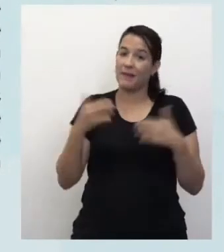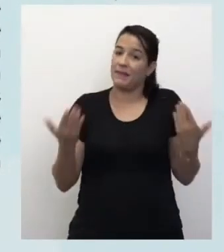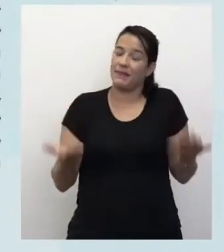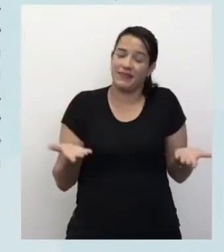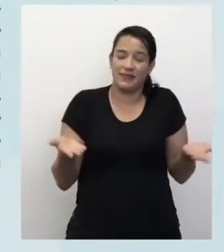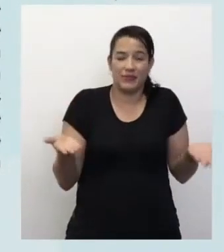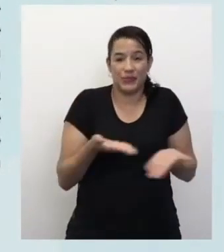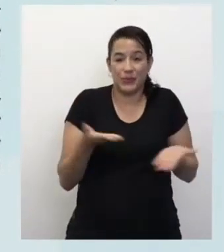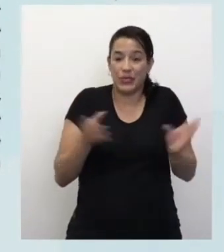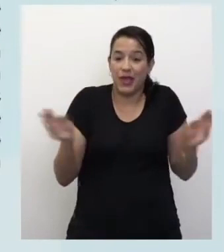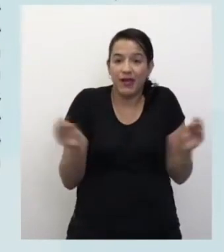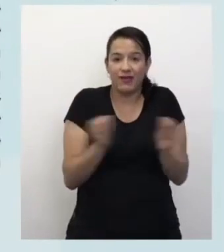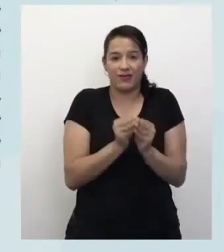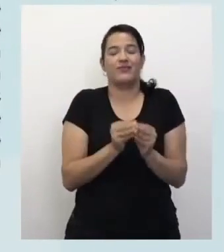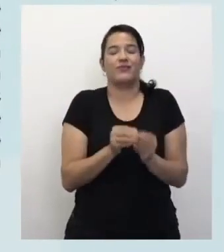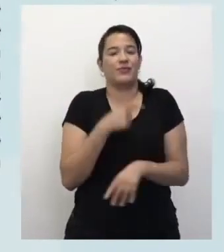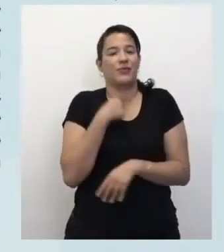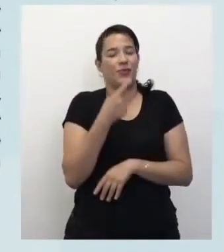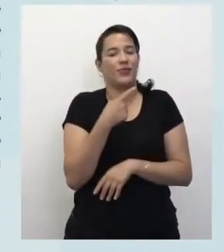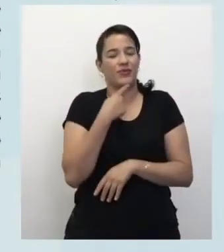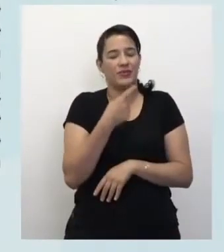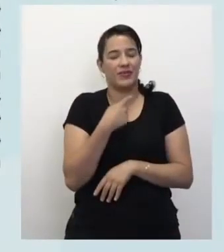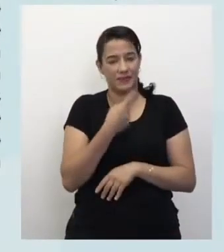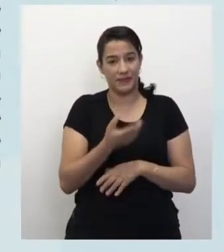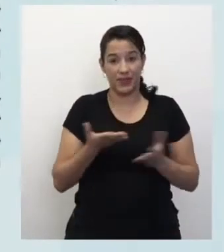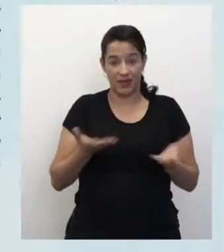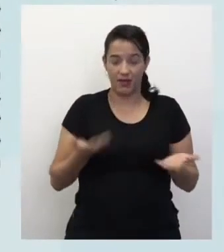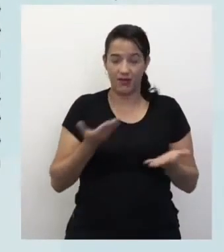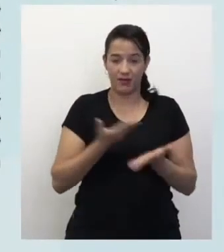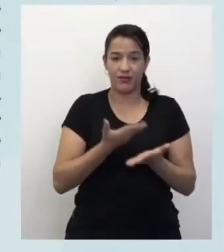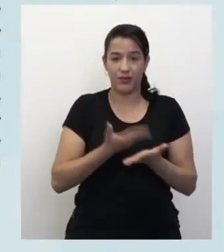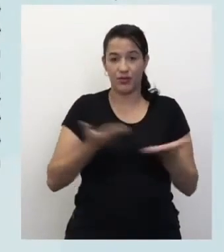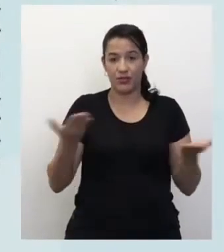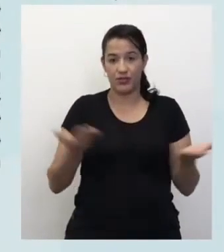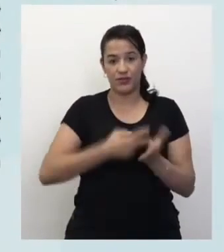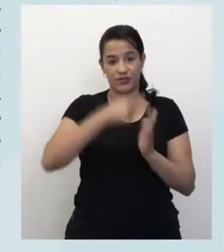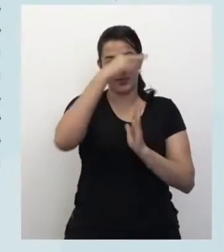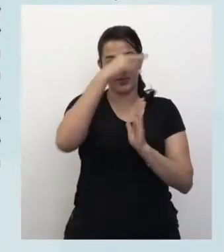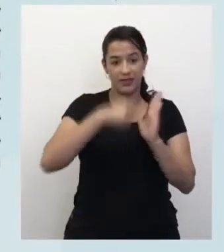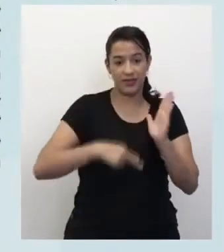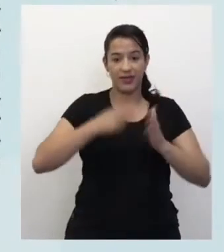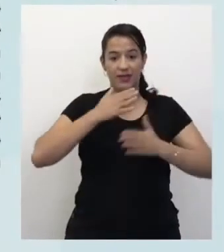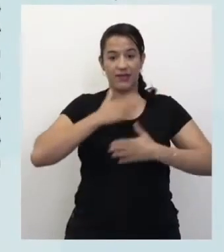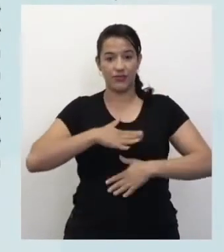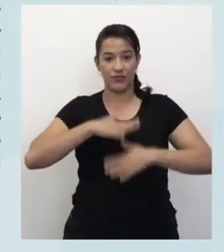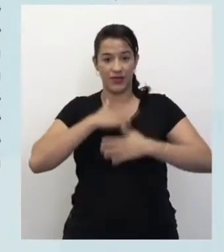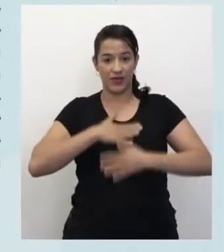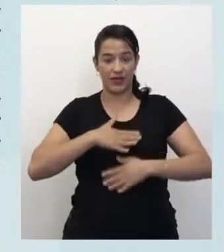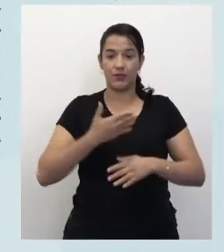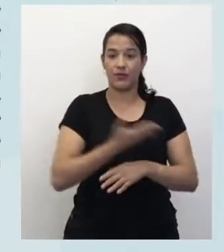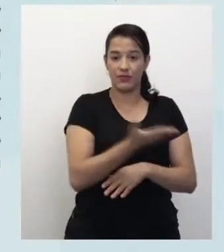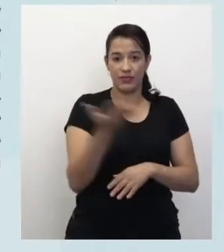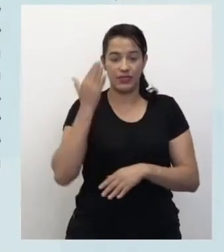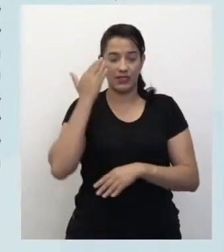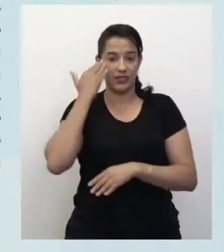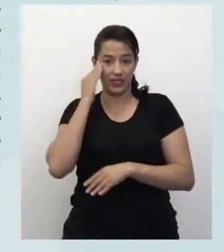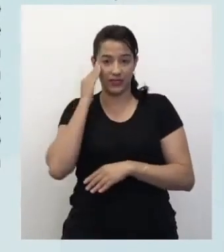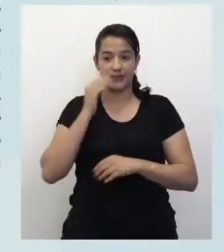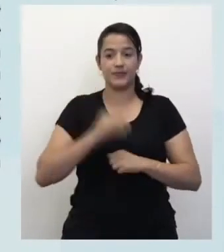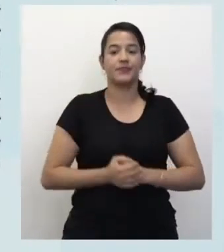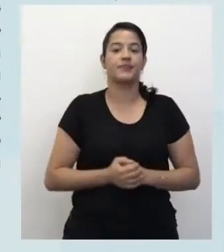como reduzir ele para essa aula. Então a gente vai fazer a leitura bem lentamente para vocês compreenderem. Vamos